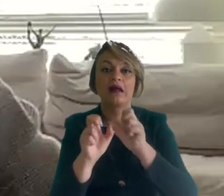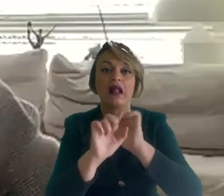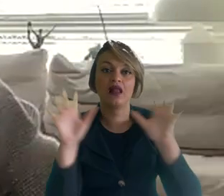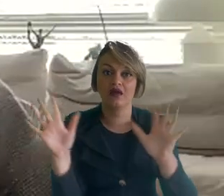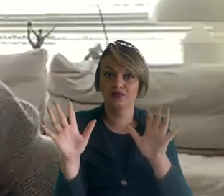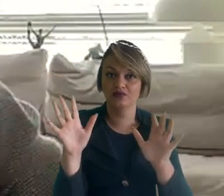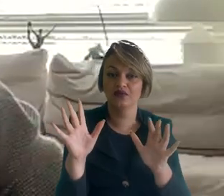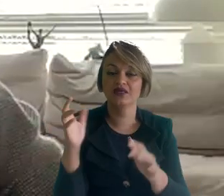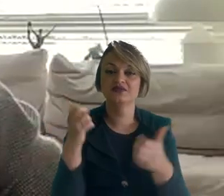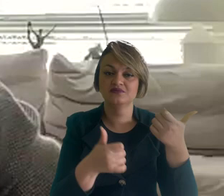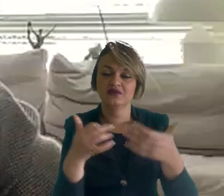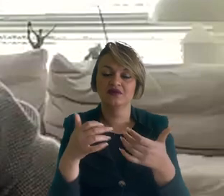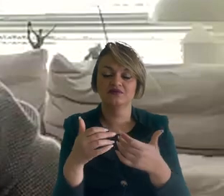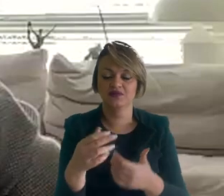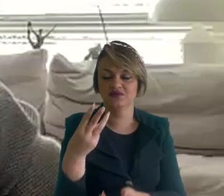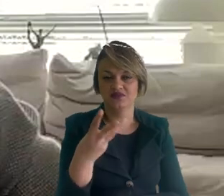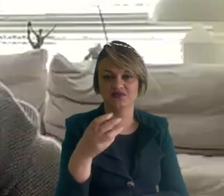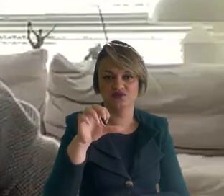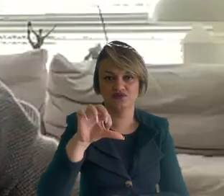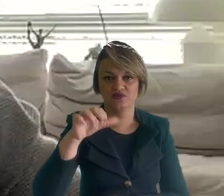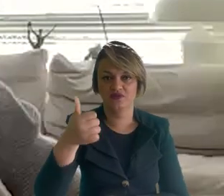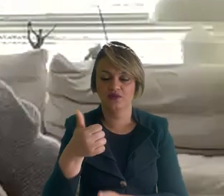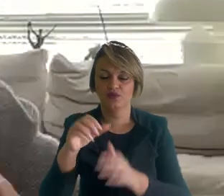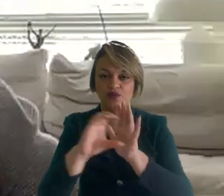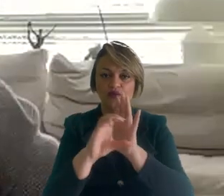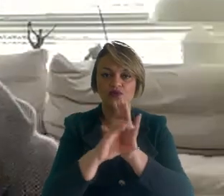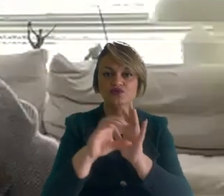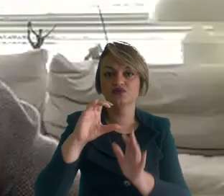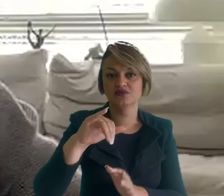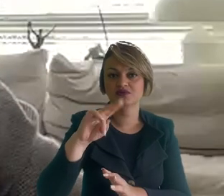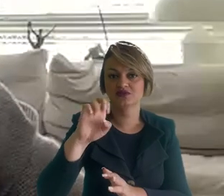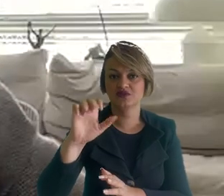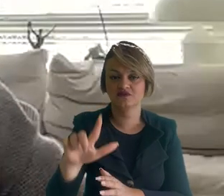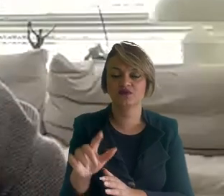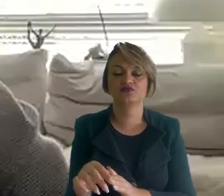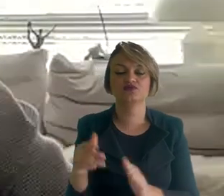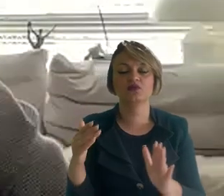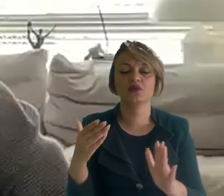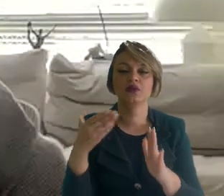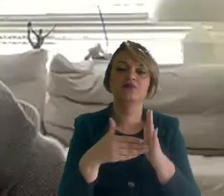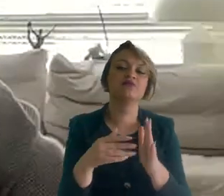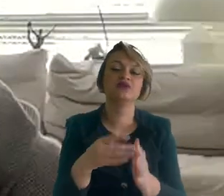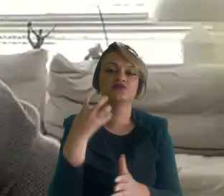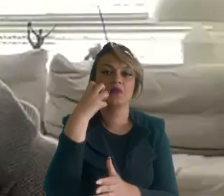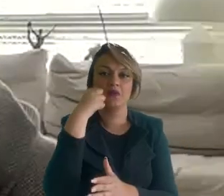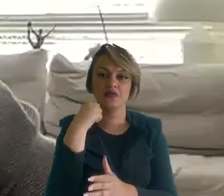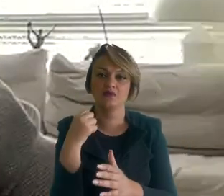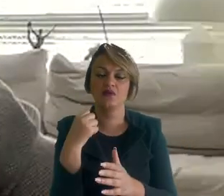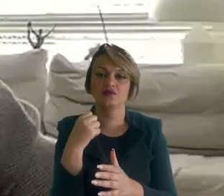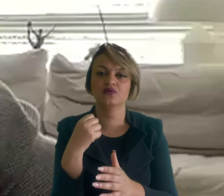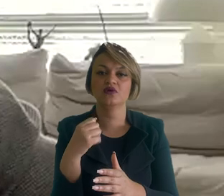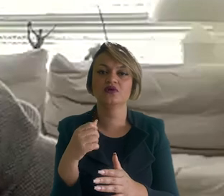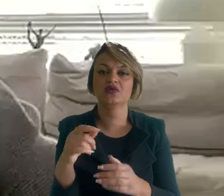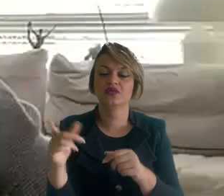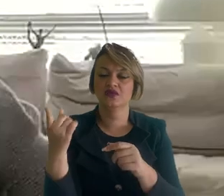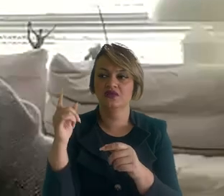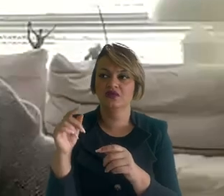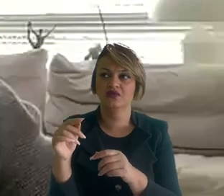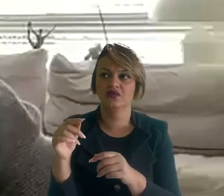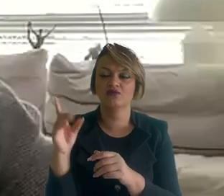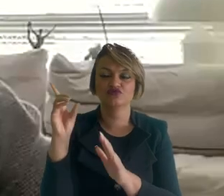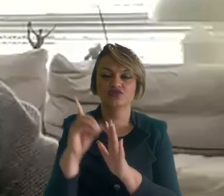definido pelo 391 do Código Civil desse limite do patrimônio como sendo o da indenização